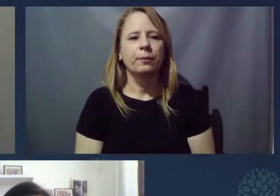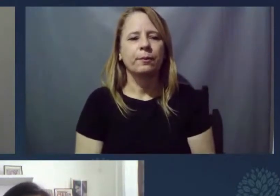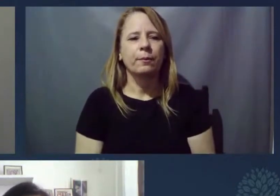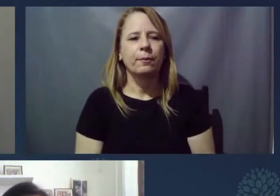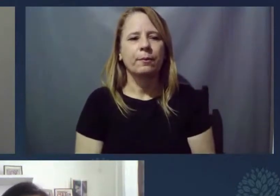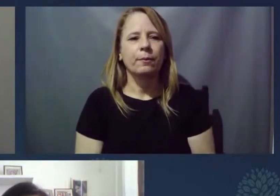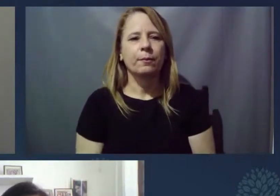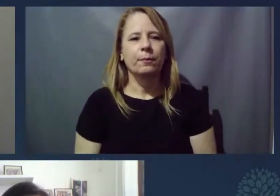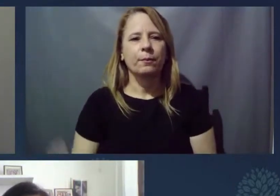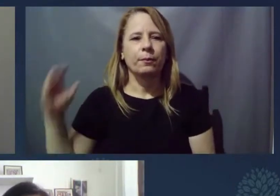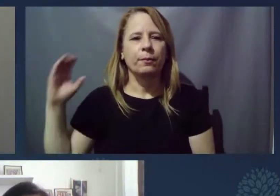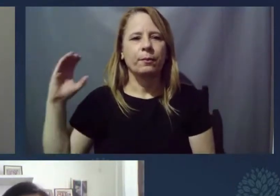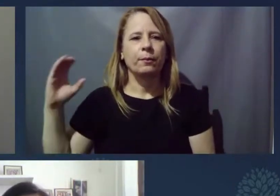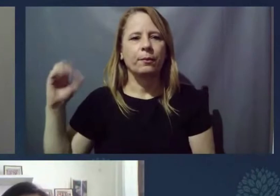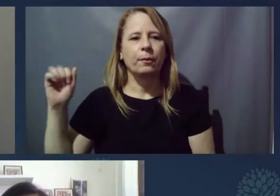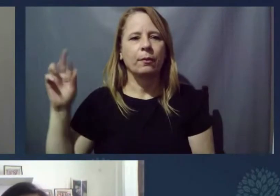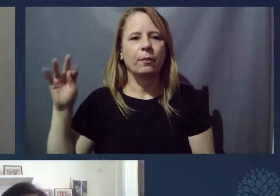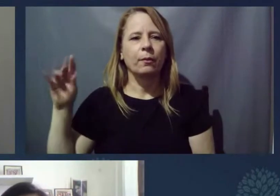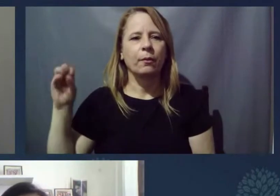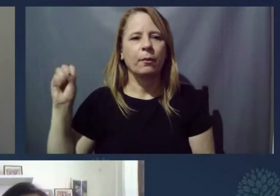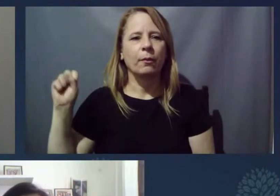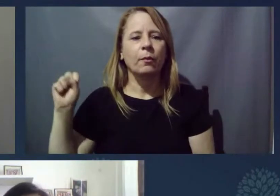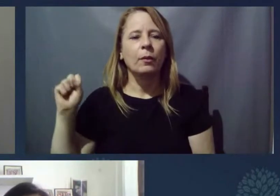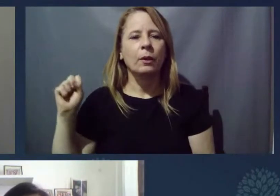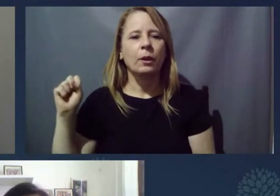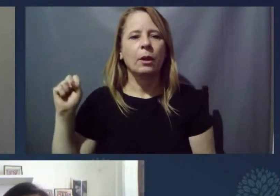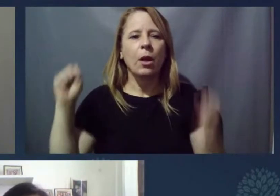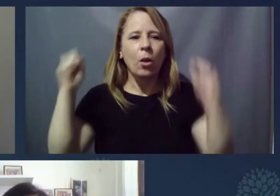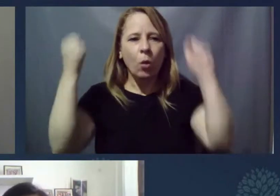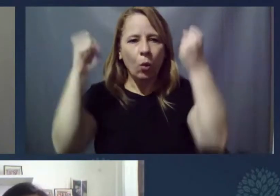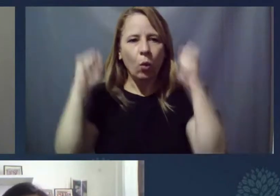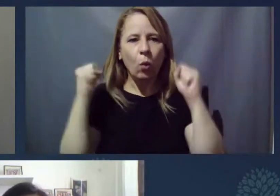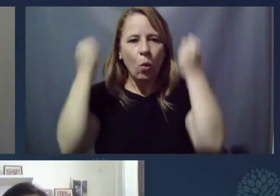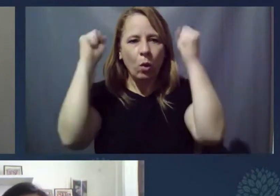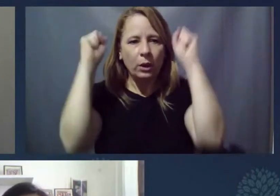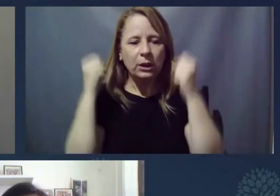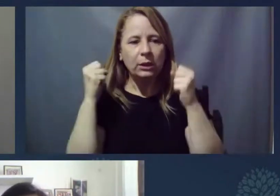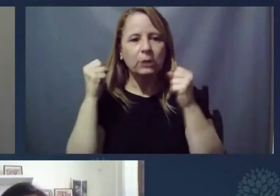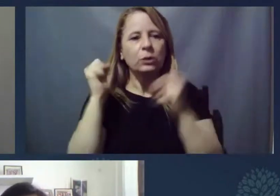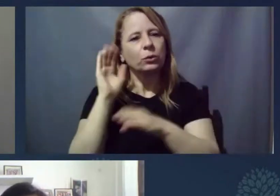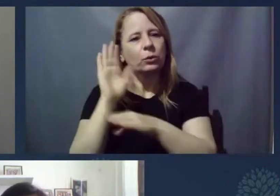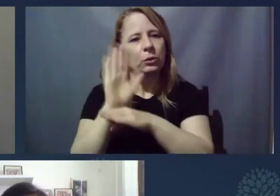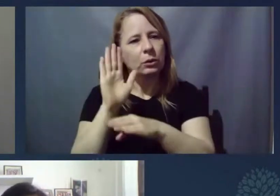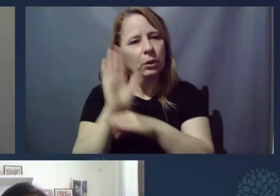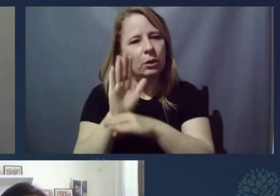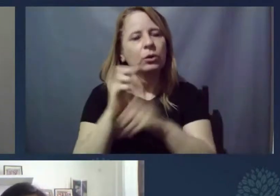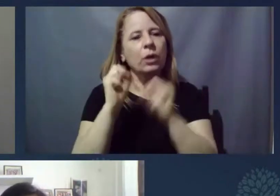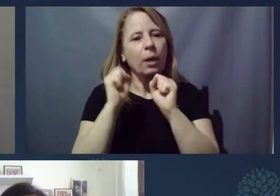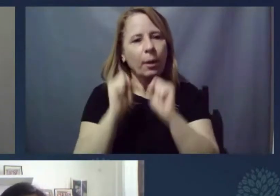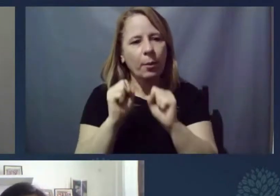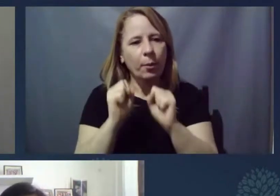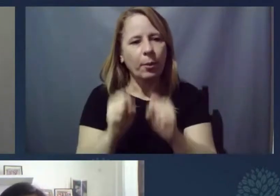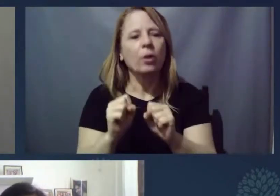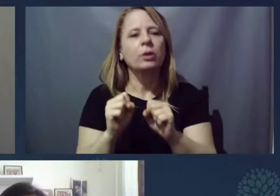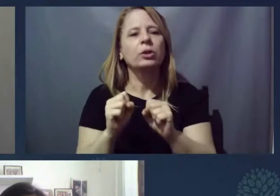Carlos perguntou: o exercício físico pode ajudar a aumentar o período entre as crises ou diminuir a gravidade das